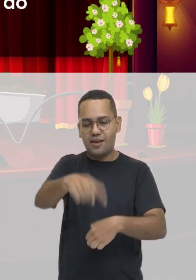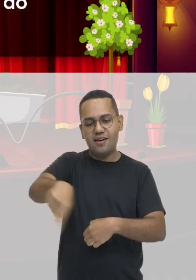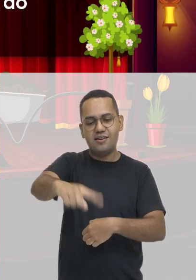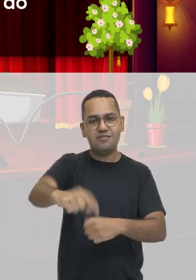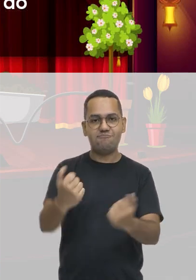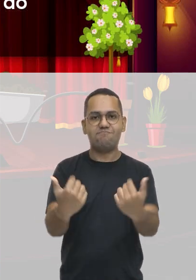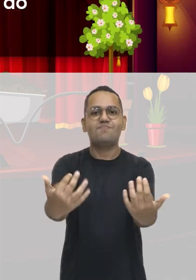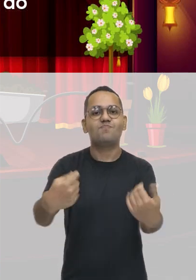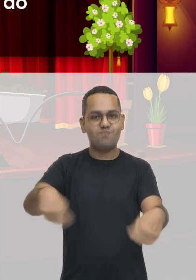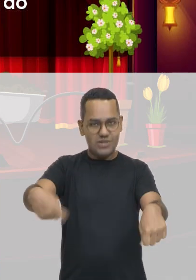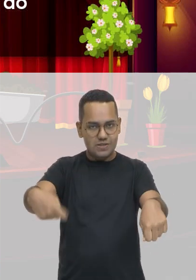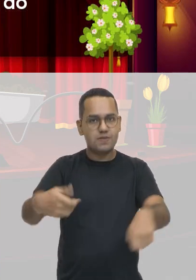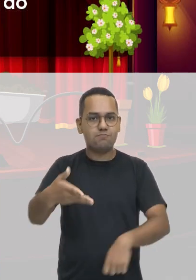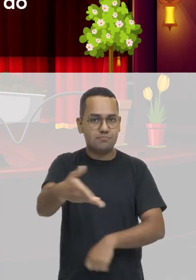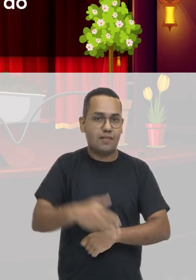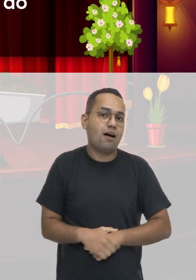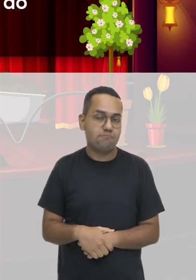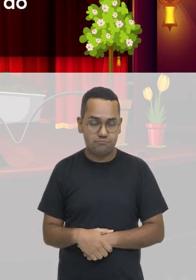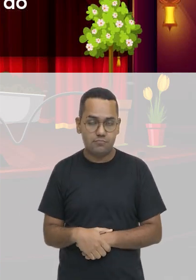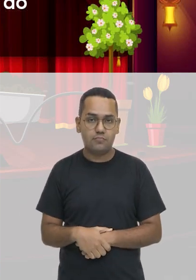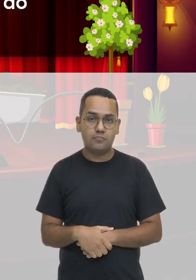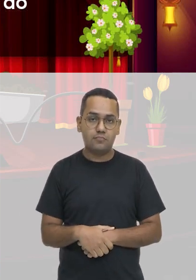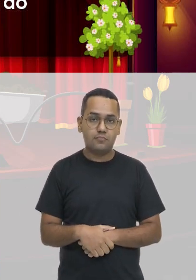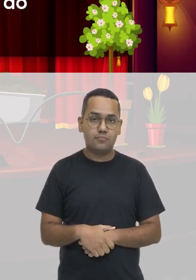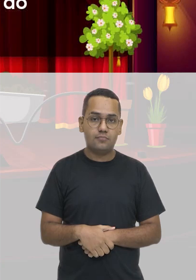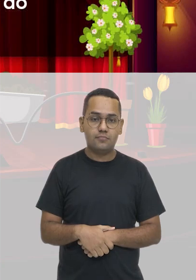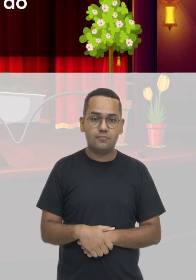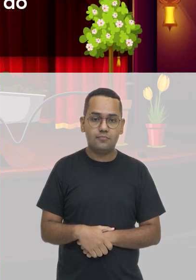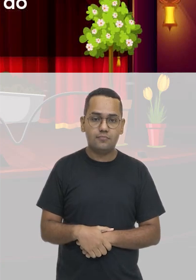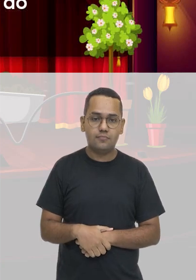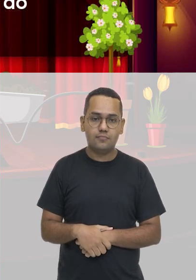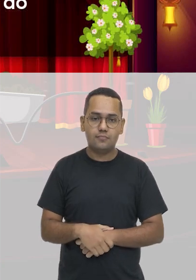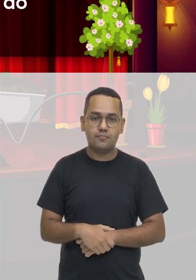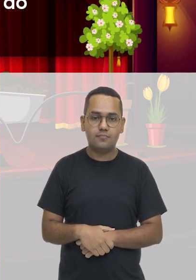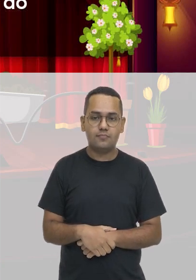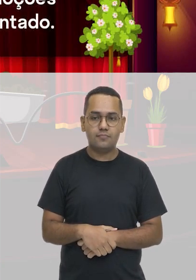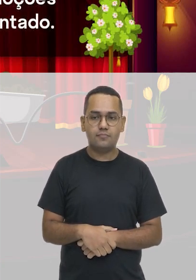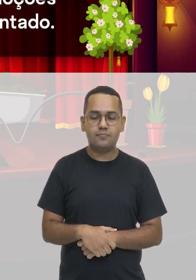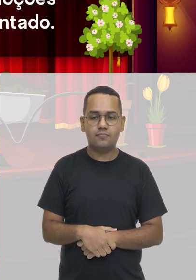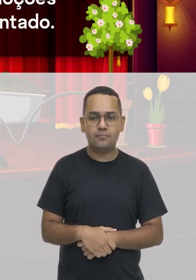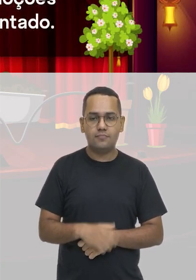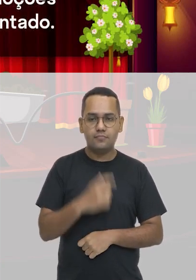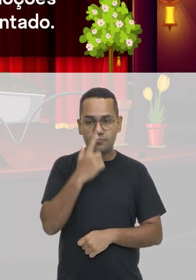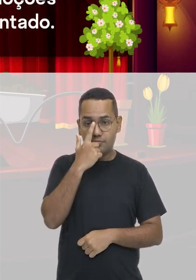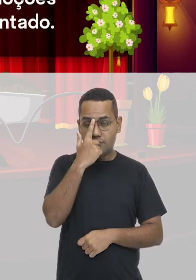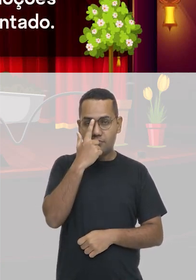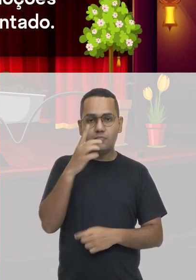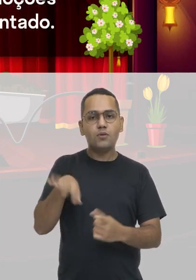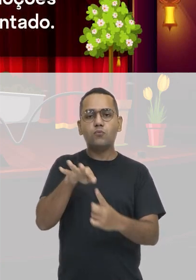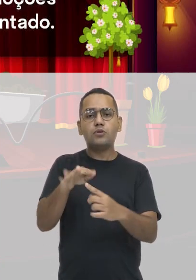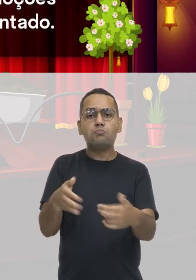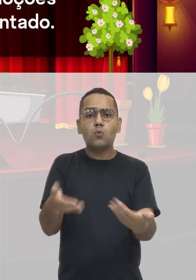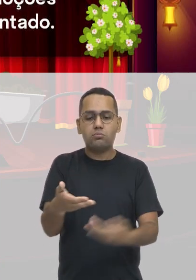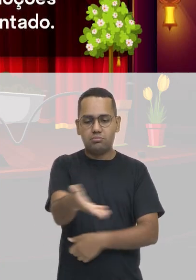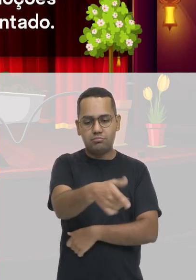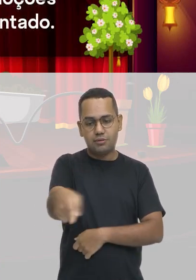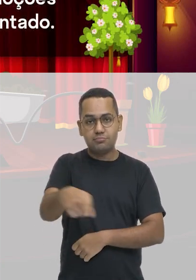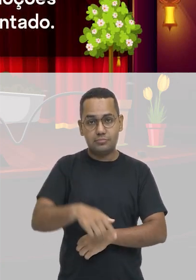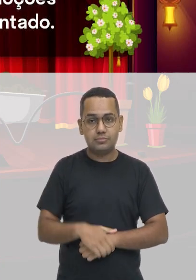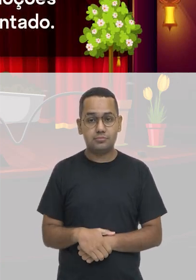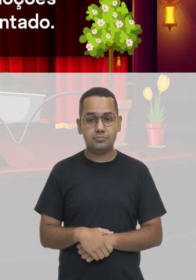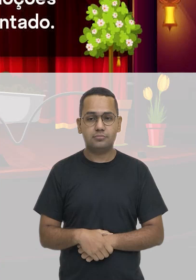Então, o teatro só pode acontecer se houver público, certo? E qual é a função do espectador?